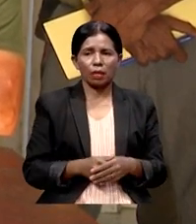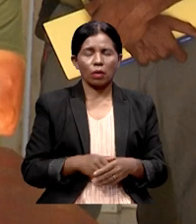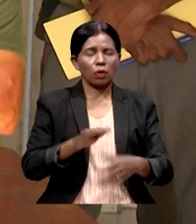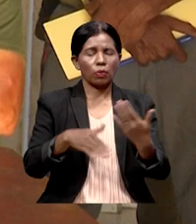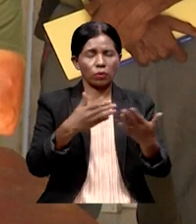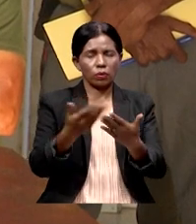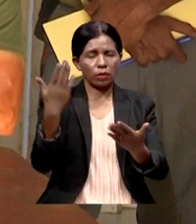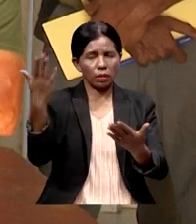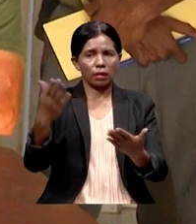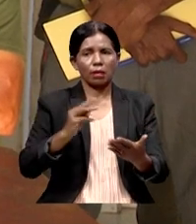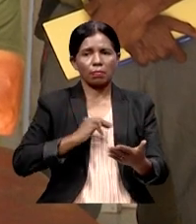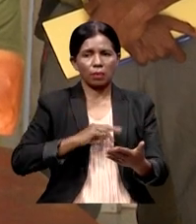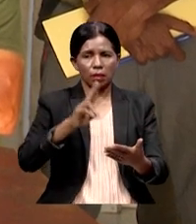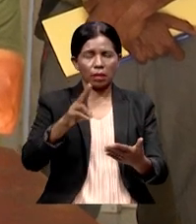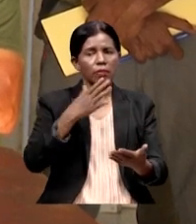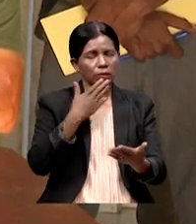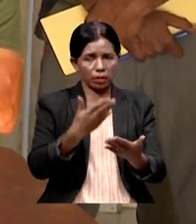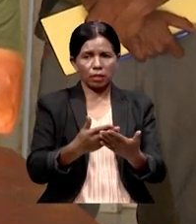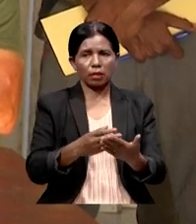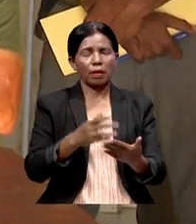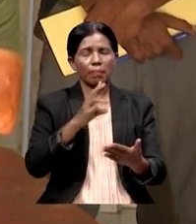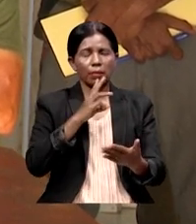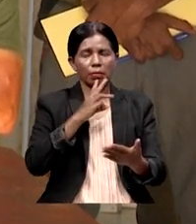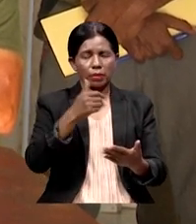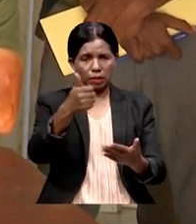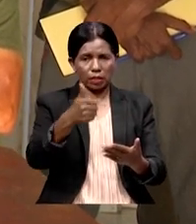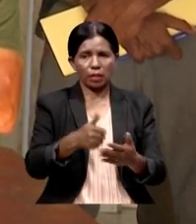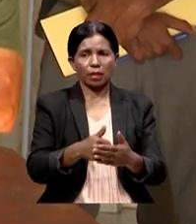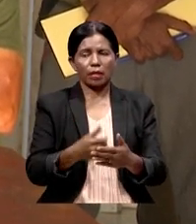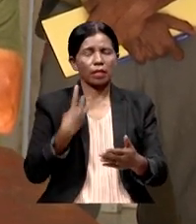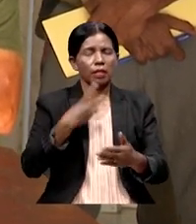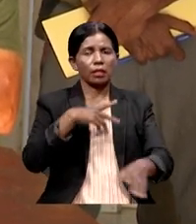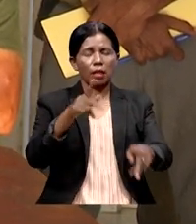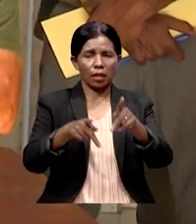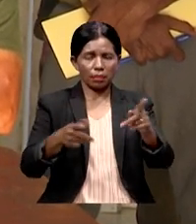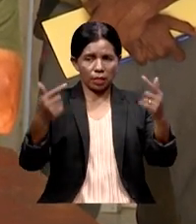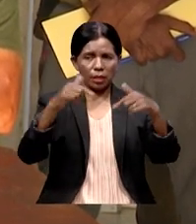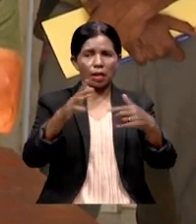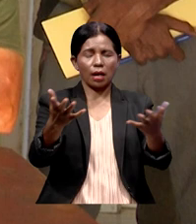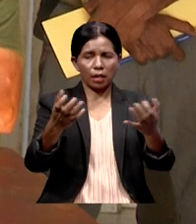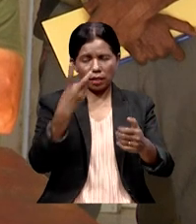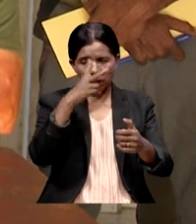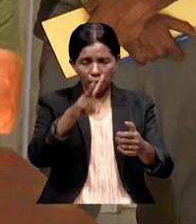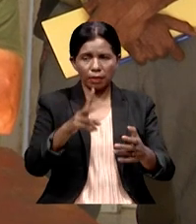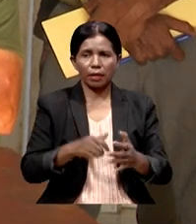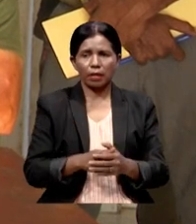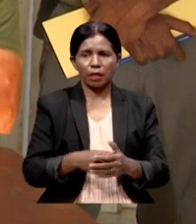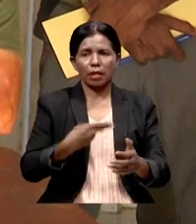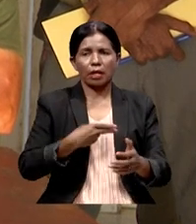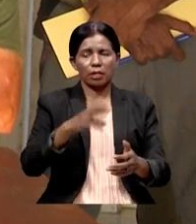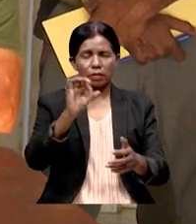ba malew hausin di substanti tamba be mos dia so ke ita ni kumdar benadores sirane hakara kredit haris fatin